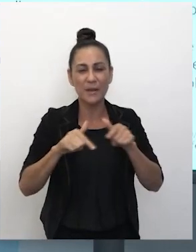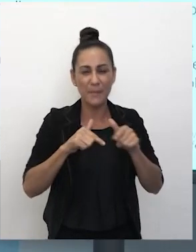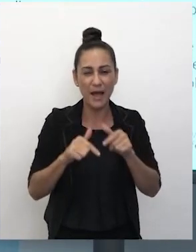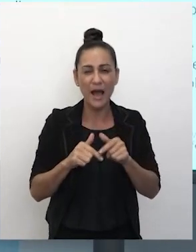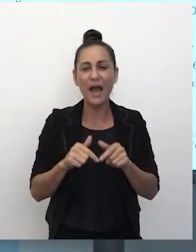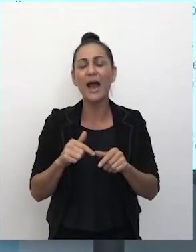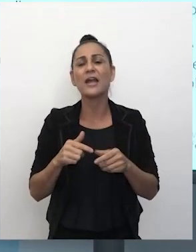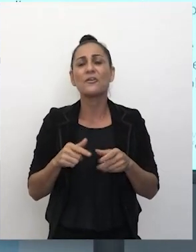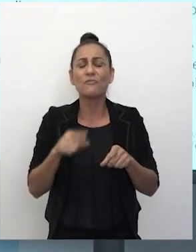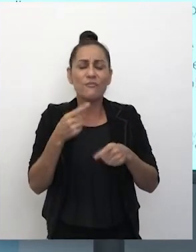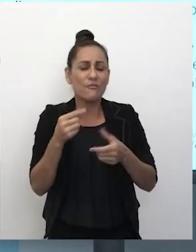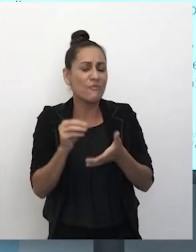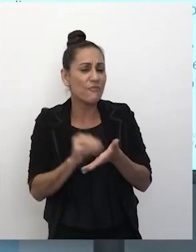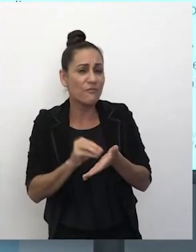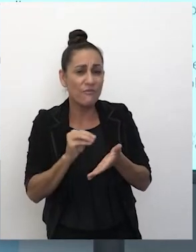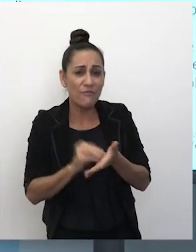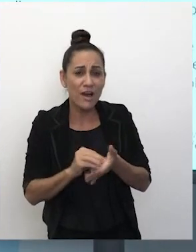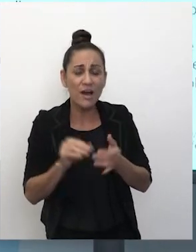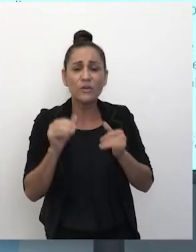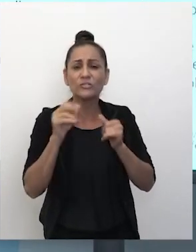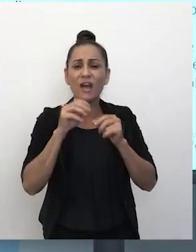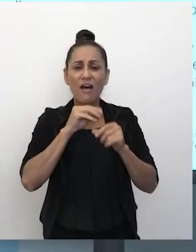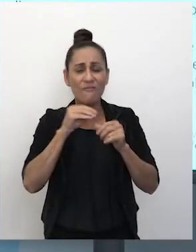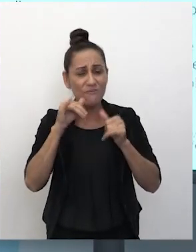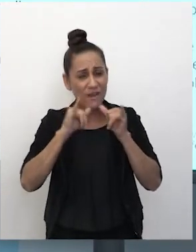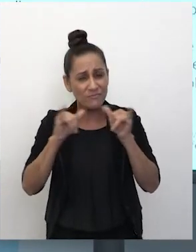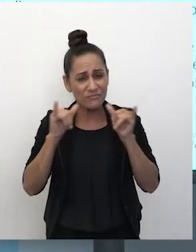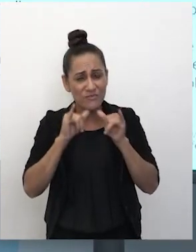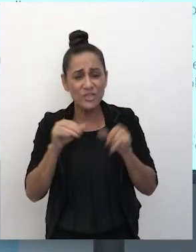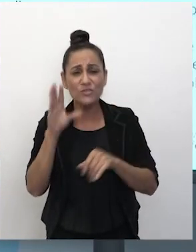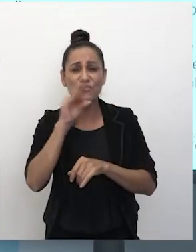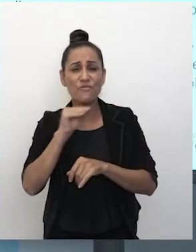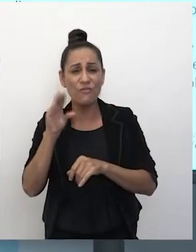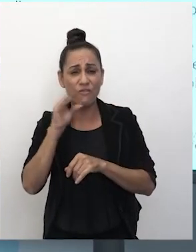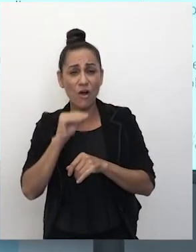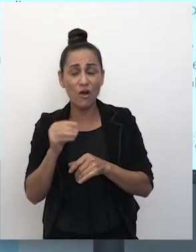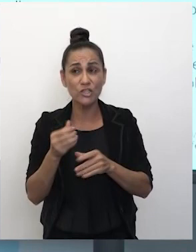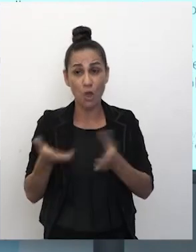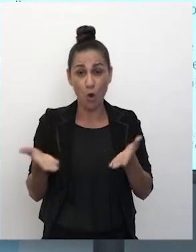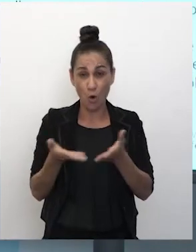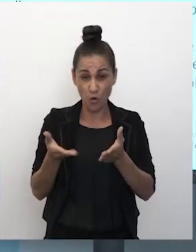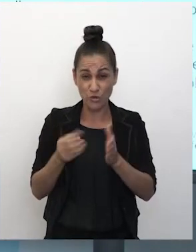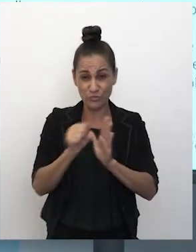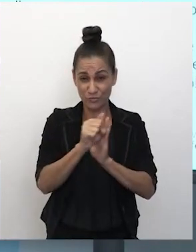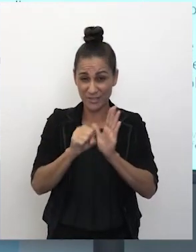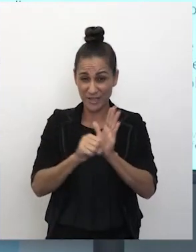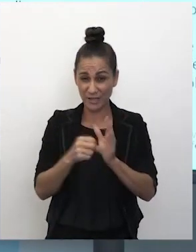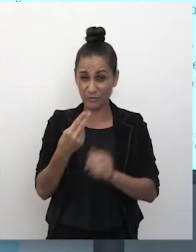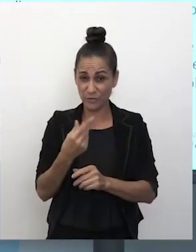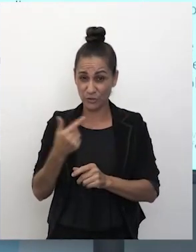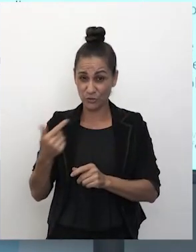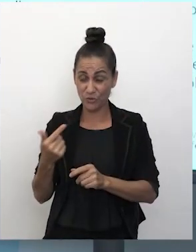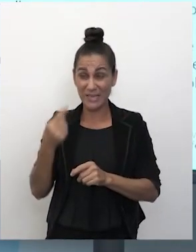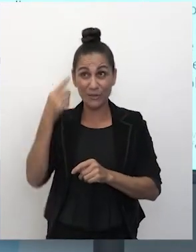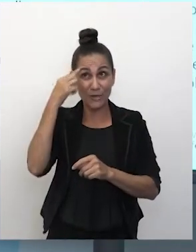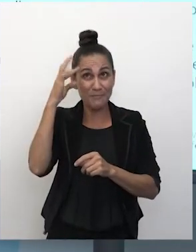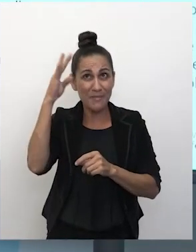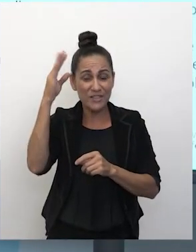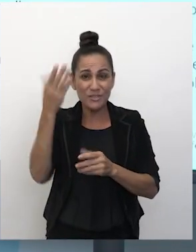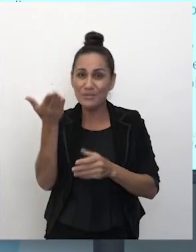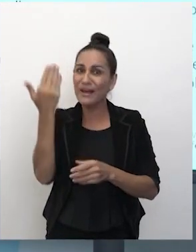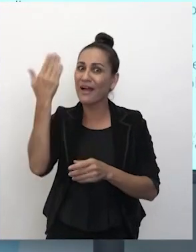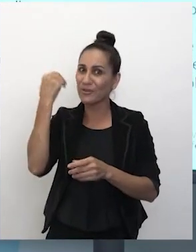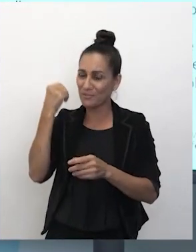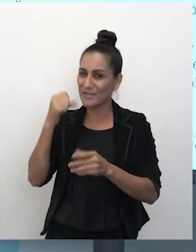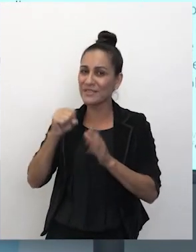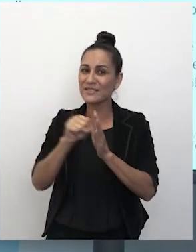de visibilidade, falta de voz, hoje, no século XXI, imagina lá no século XVI, século XVII,